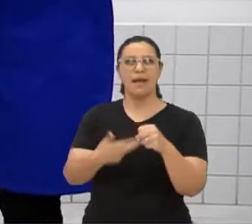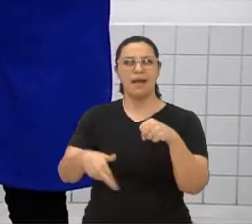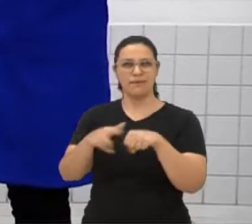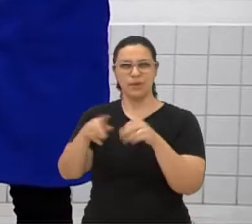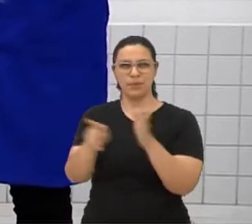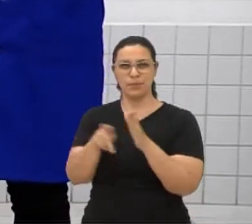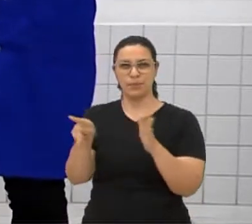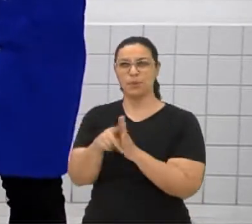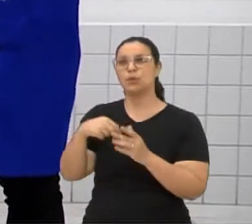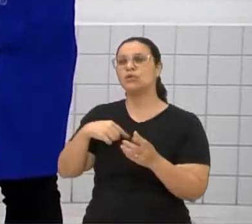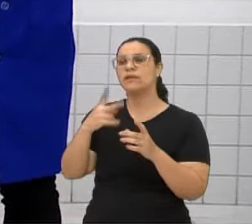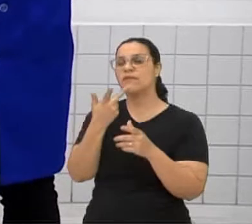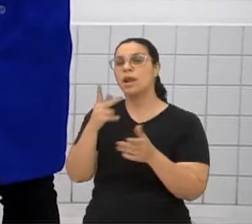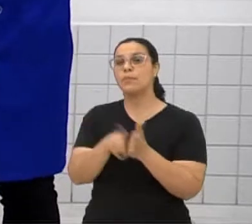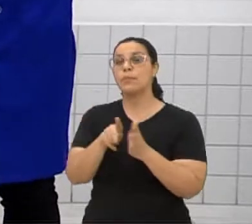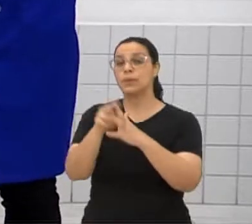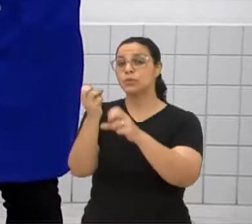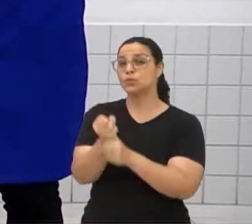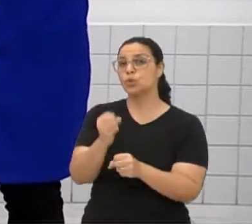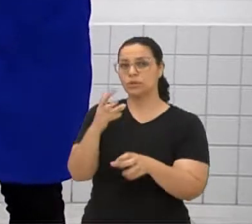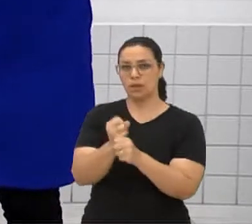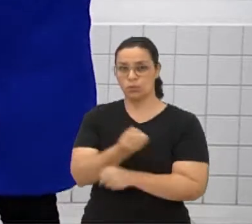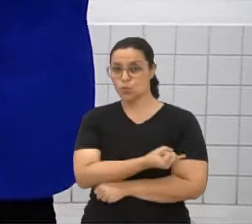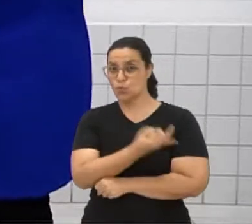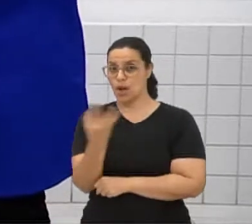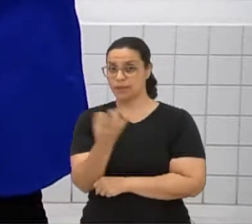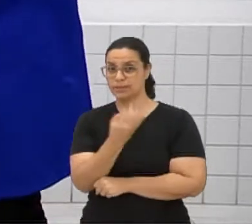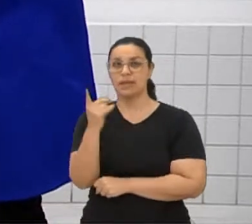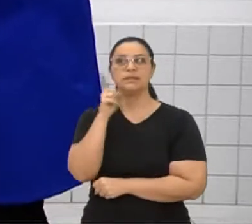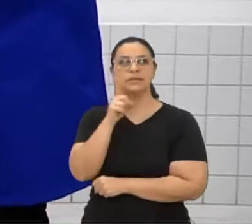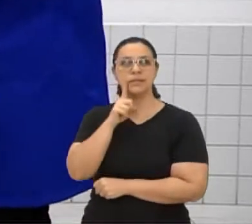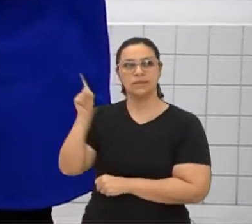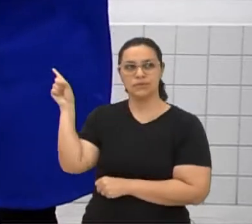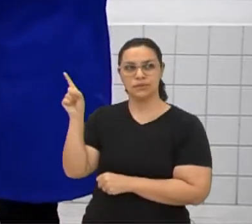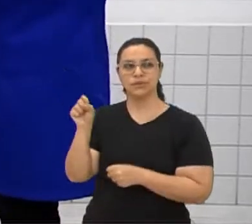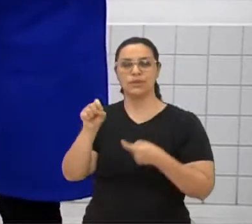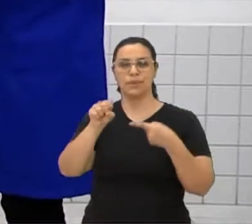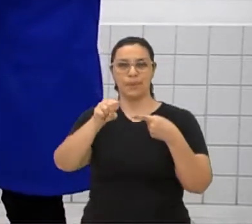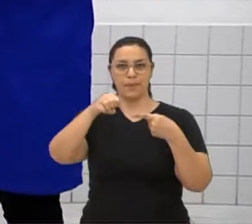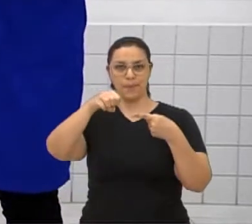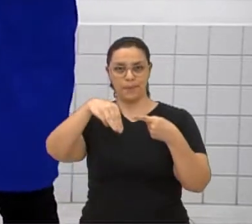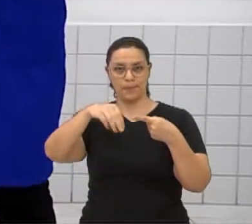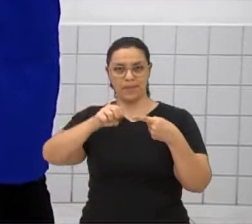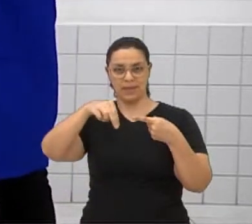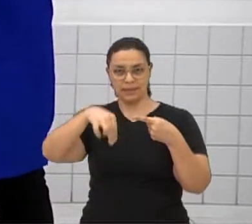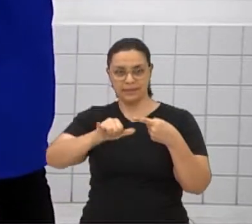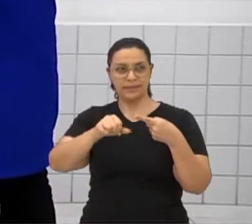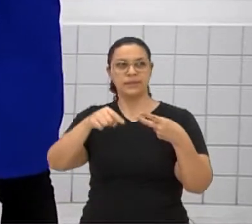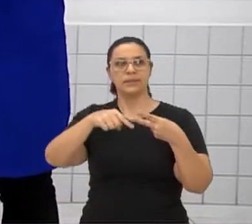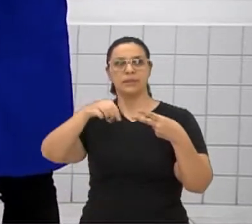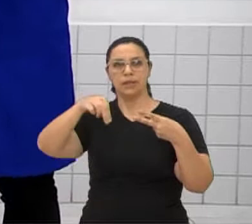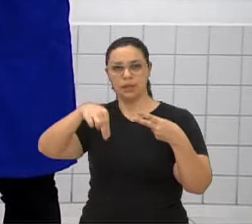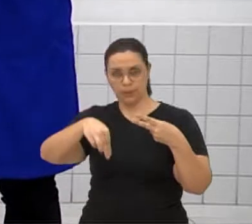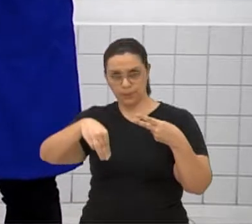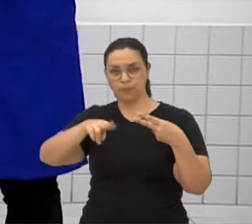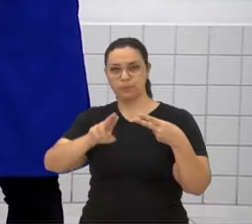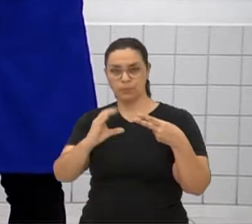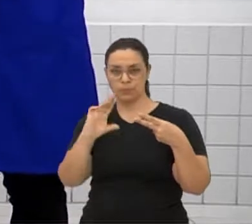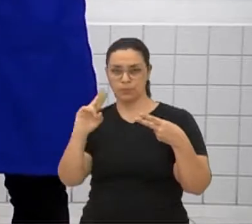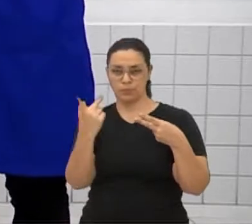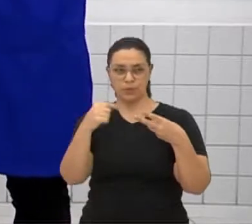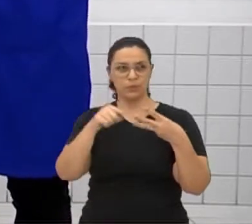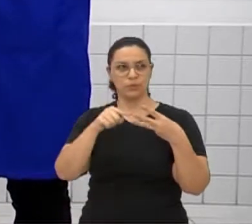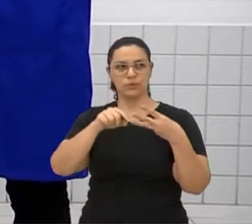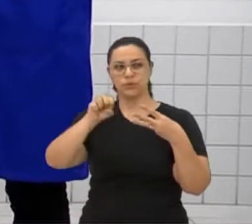existe pressões que expressam quantidade no inglês são justamente essas aqui quer dizer que acabou de ler para vocês Tá